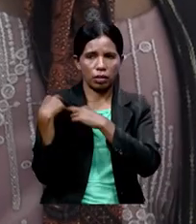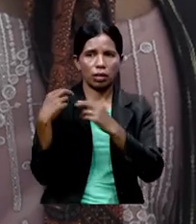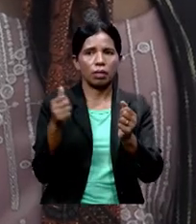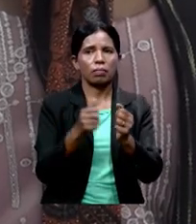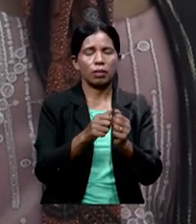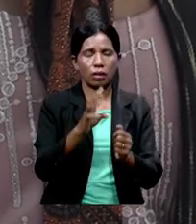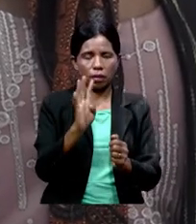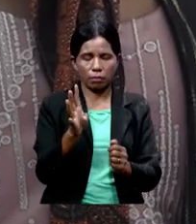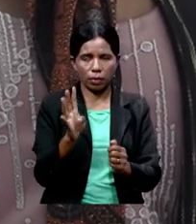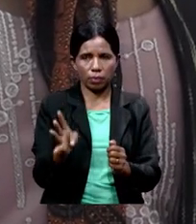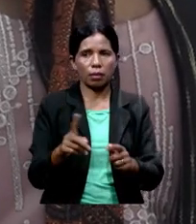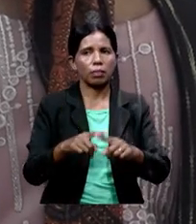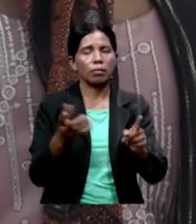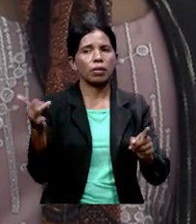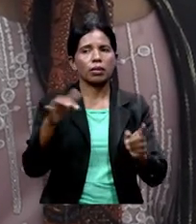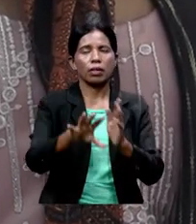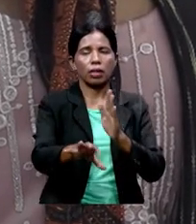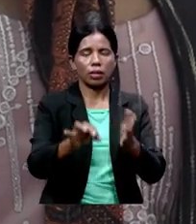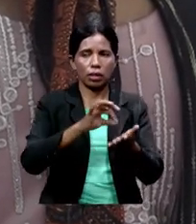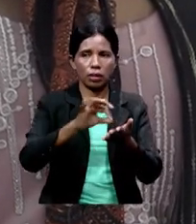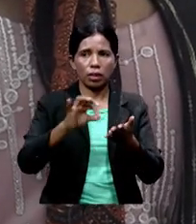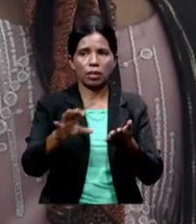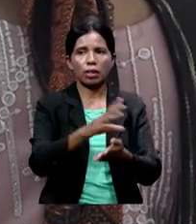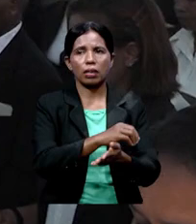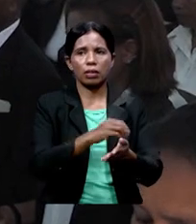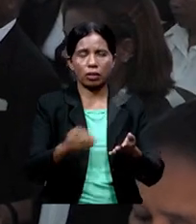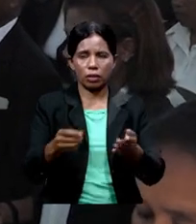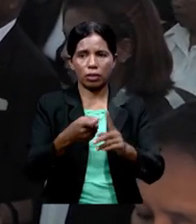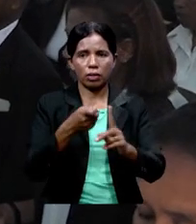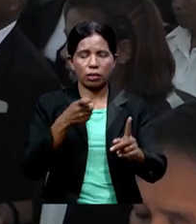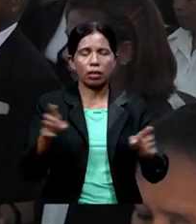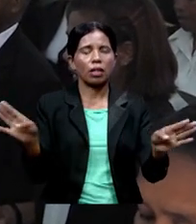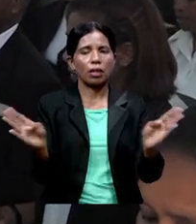hat nulo resing mai be sira heta contrato indeterminado